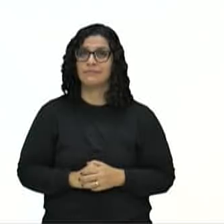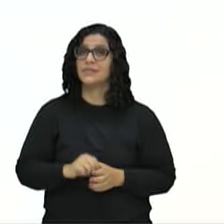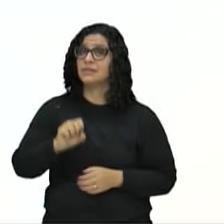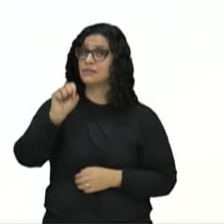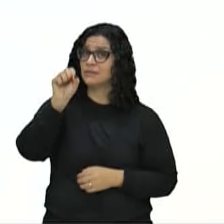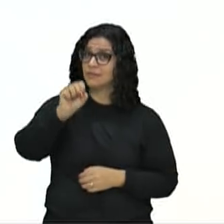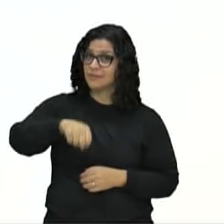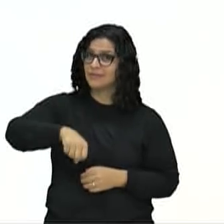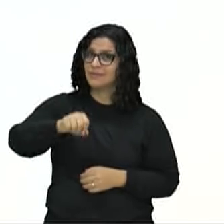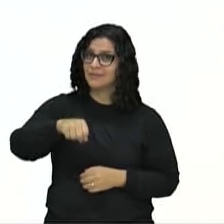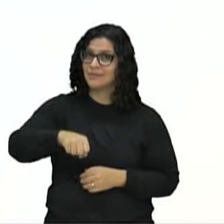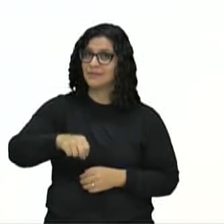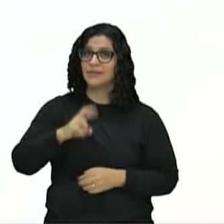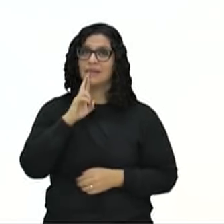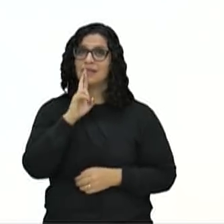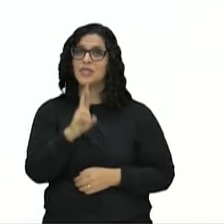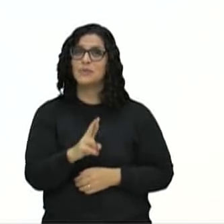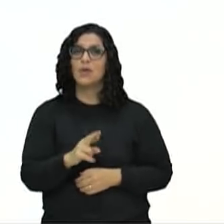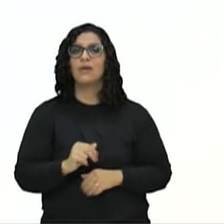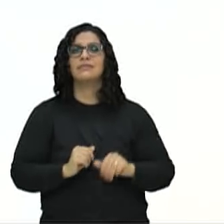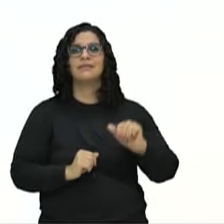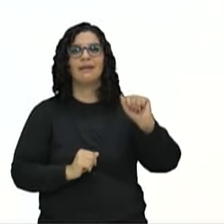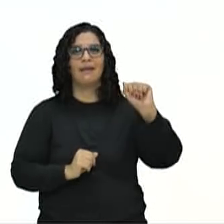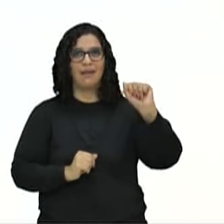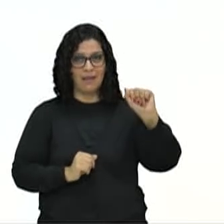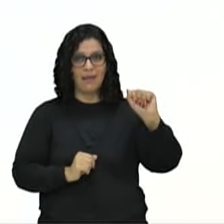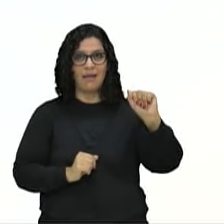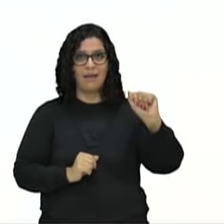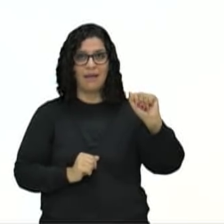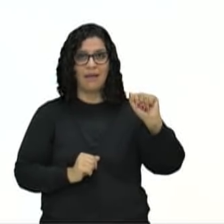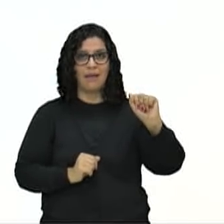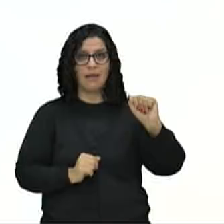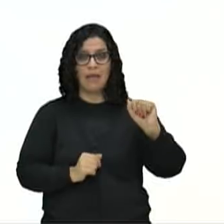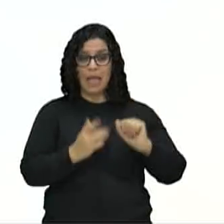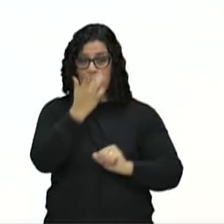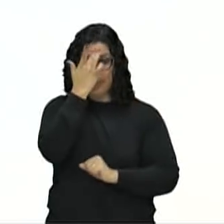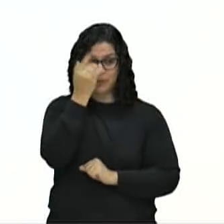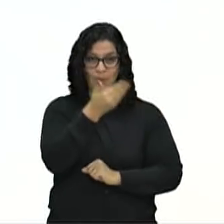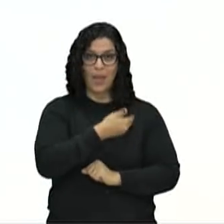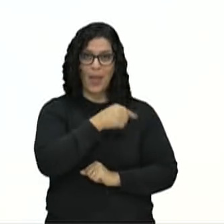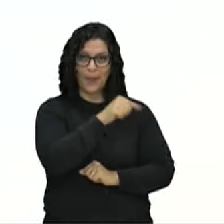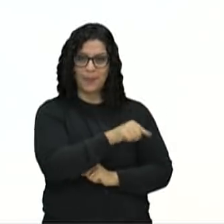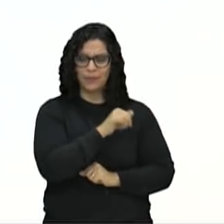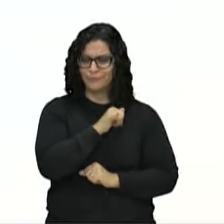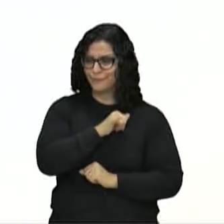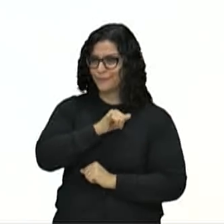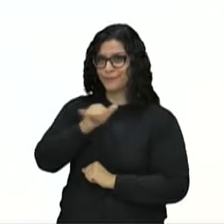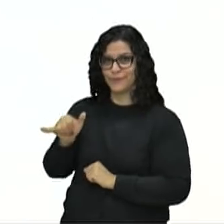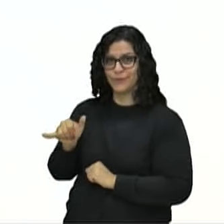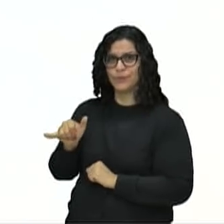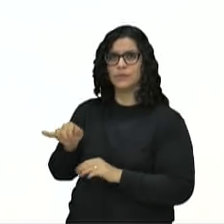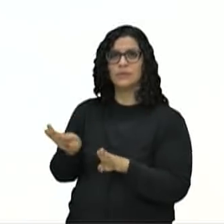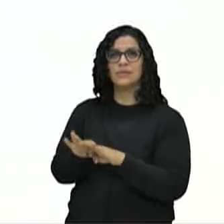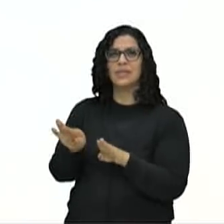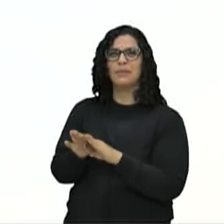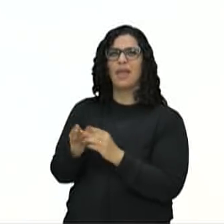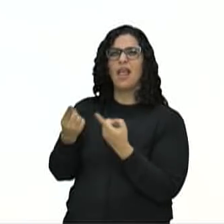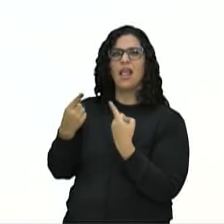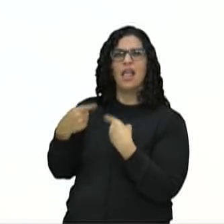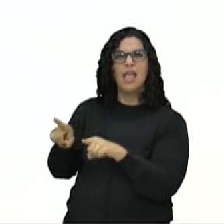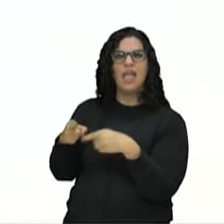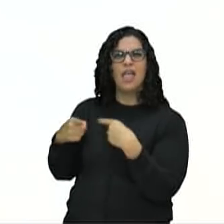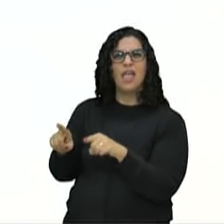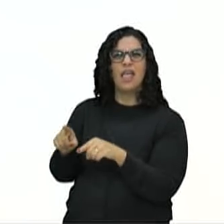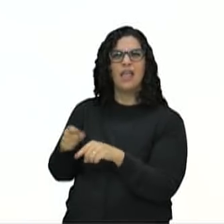Sim, a resposta é a letra A. O interlocutor de Cruzoé, ele é irônico